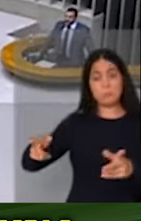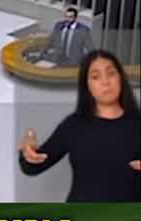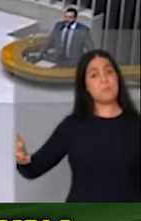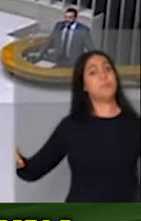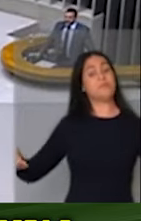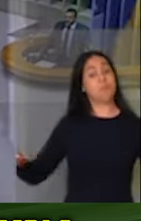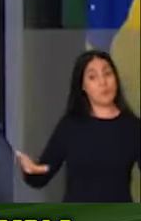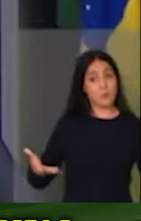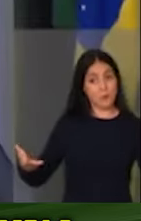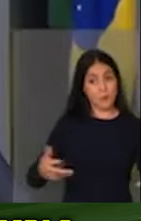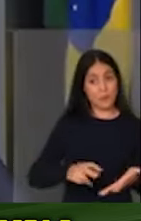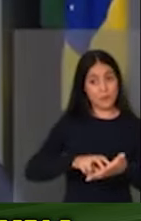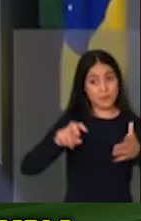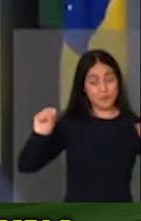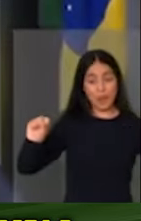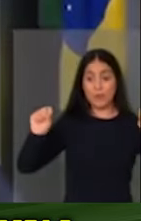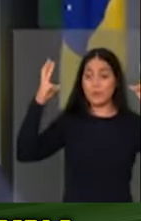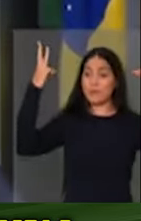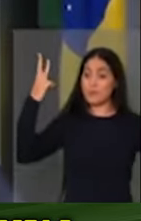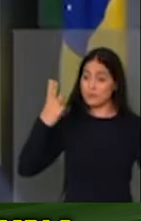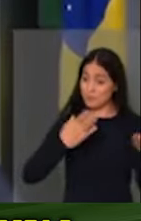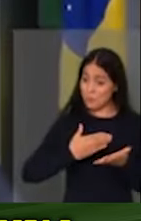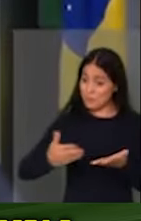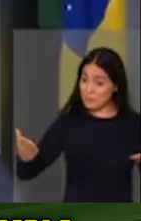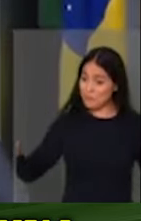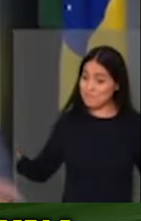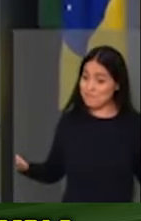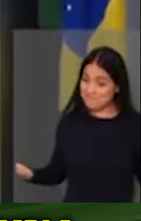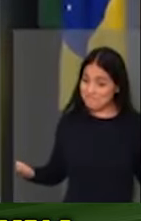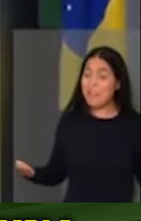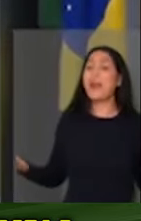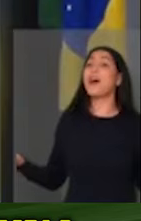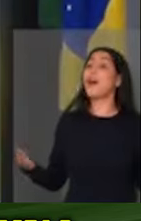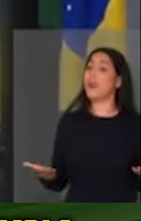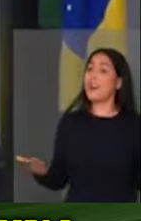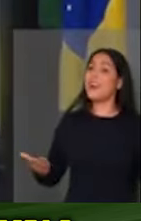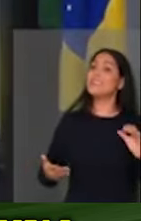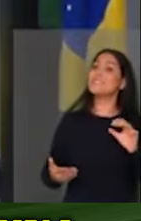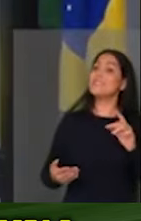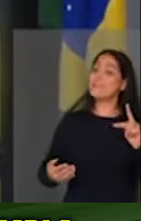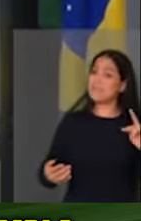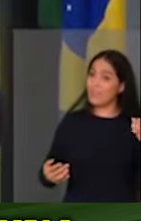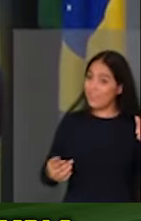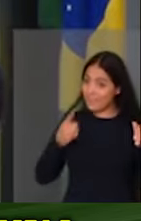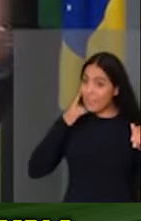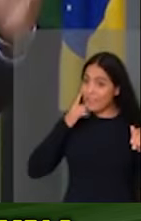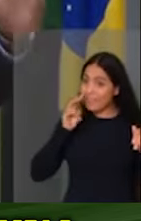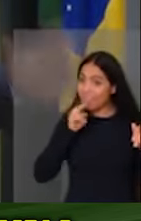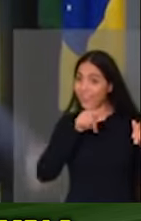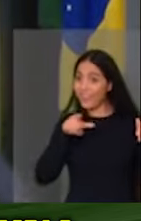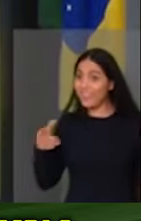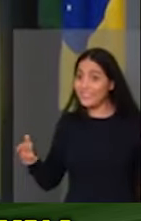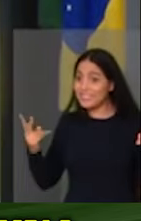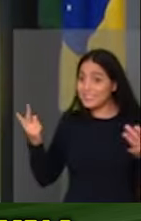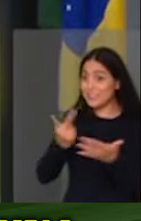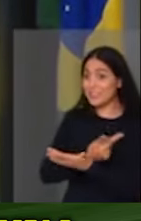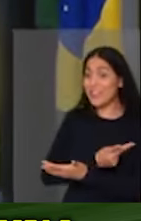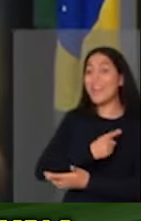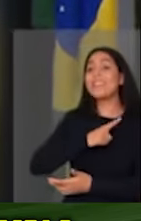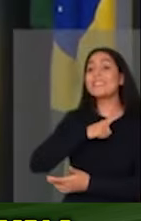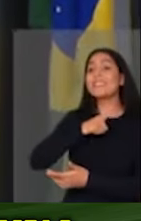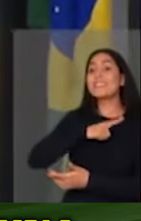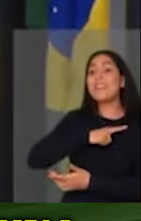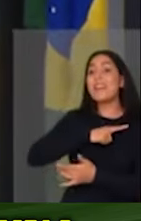cedo. Quem está acompanhando a CPI hoje já viu no picadeiro as figuras